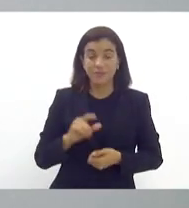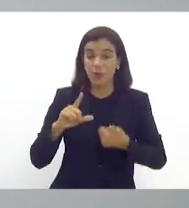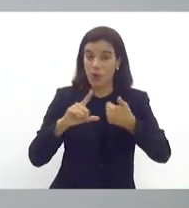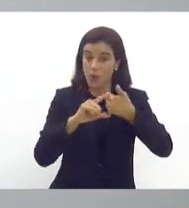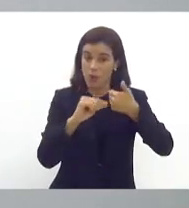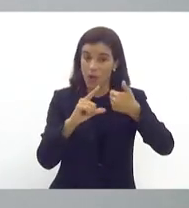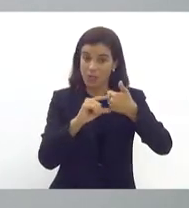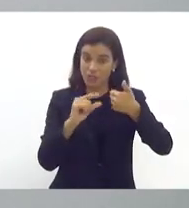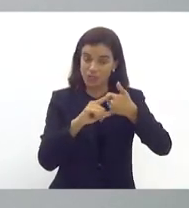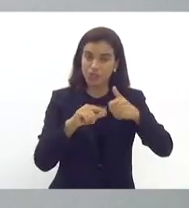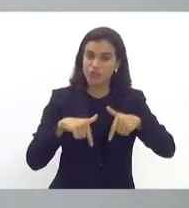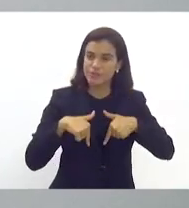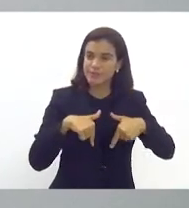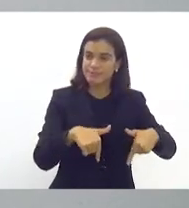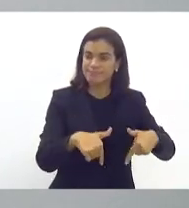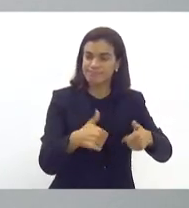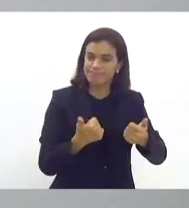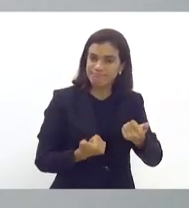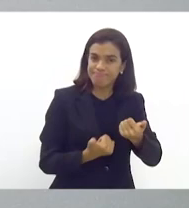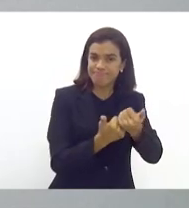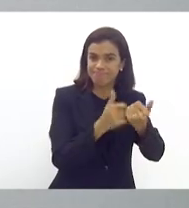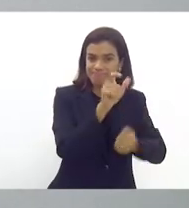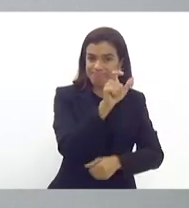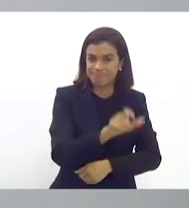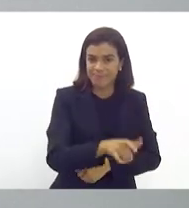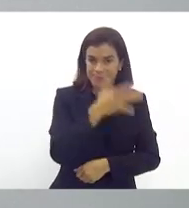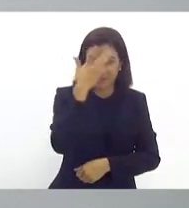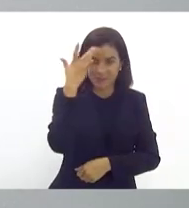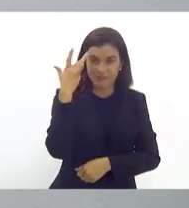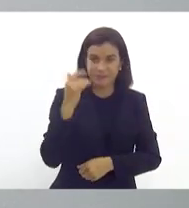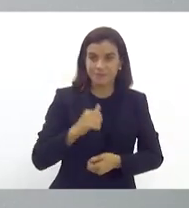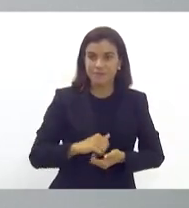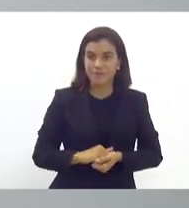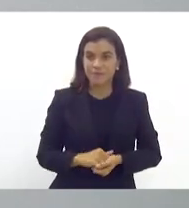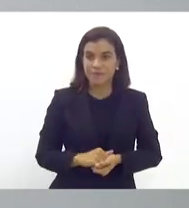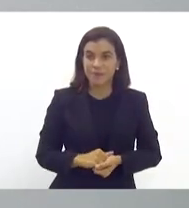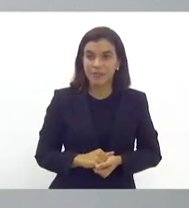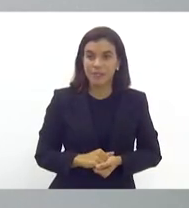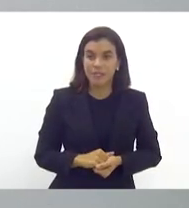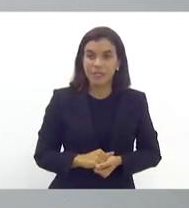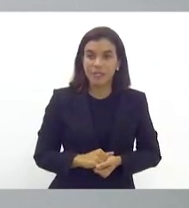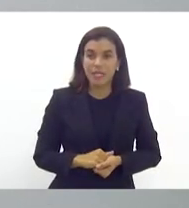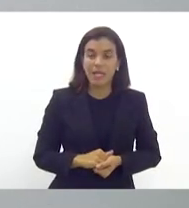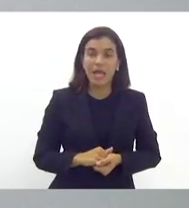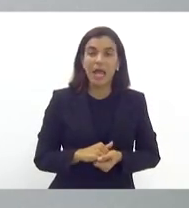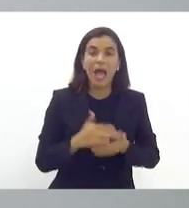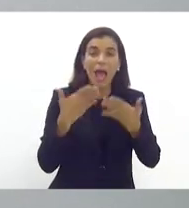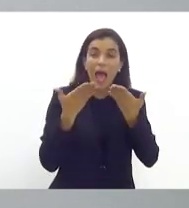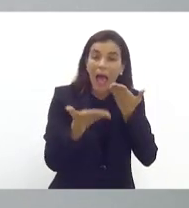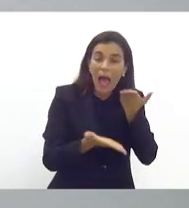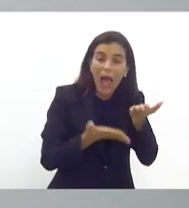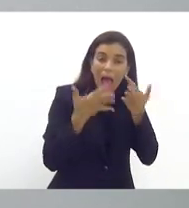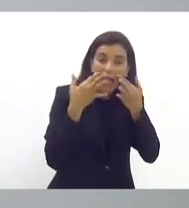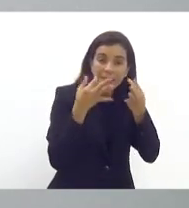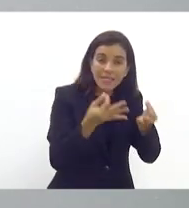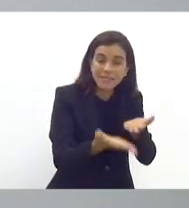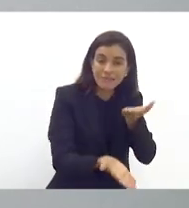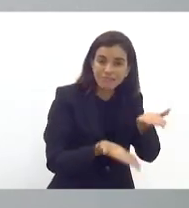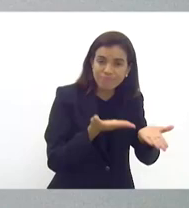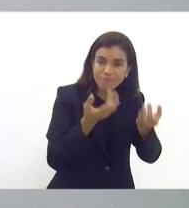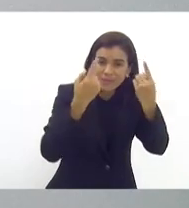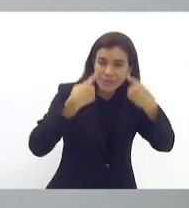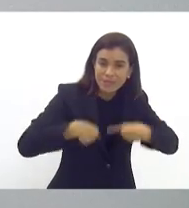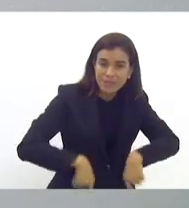se aplica a ela atenção desculpe integral a saúde da pessoa com